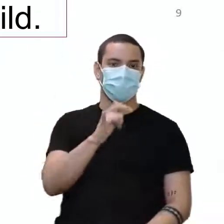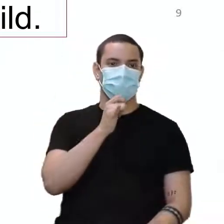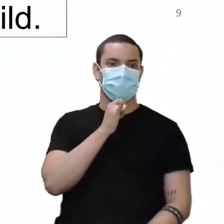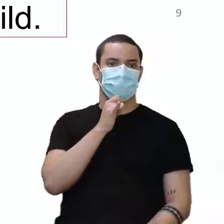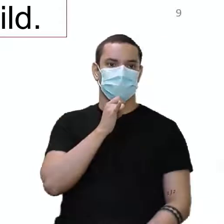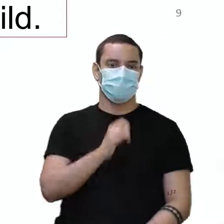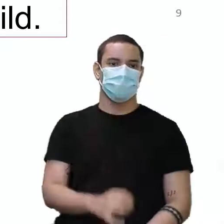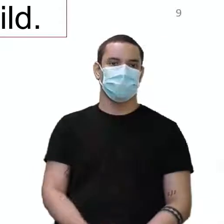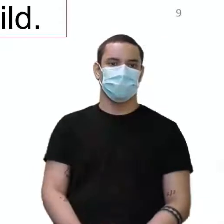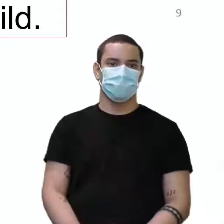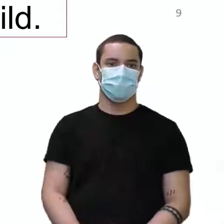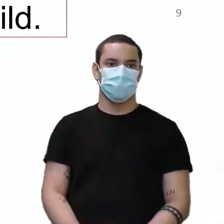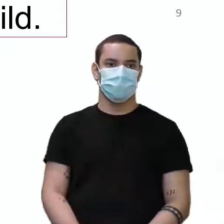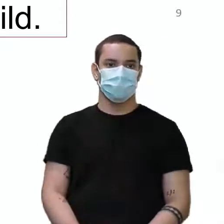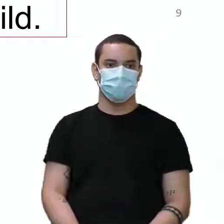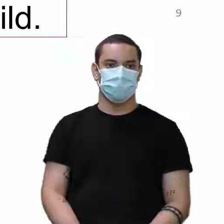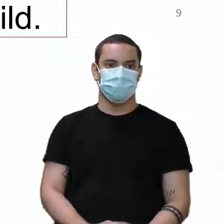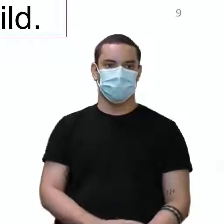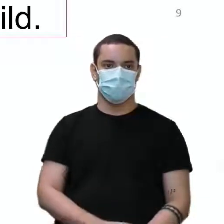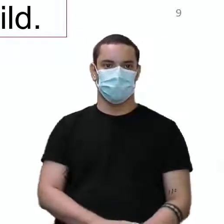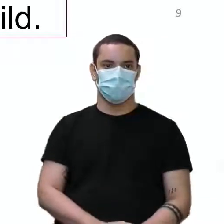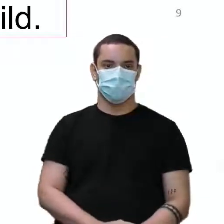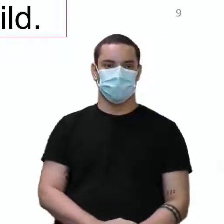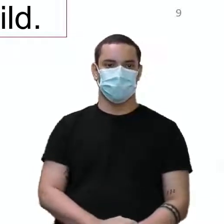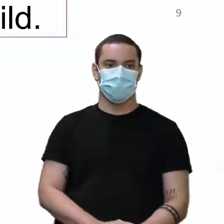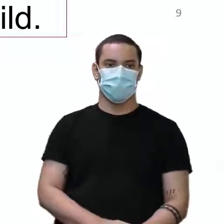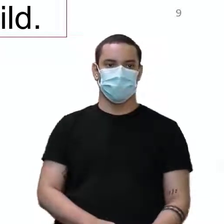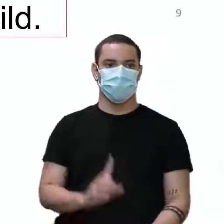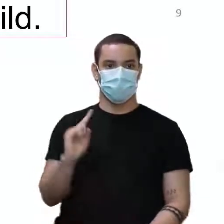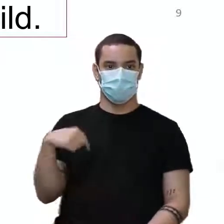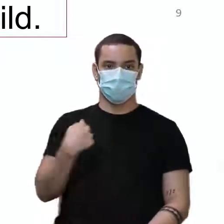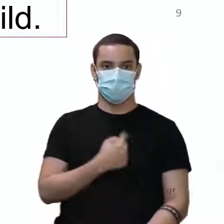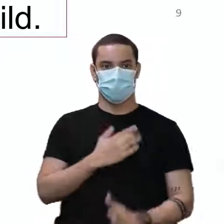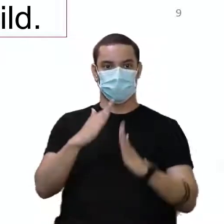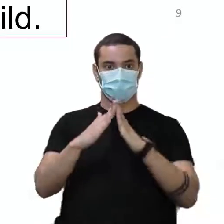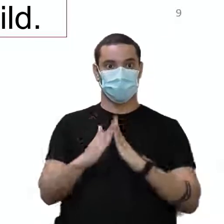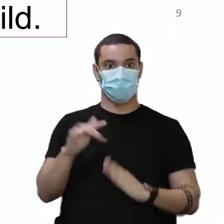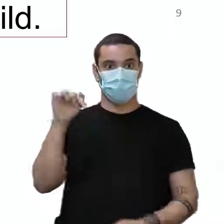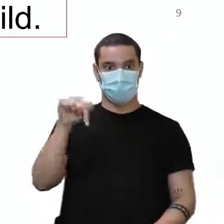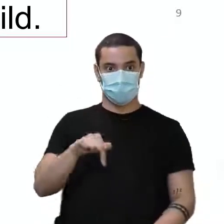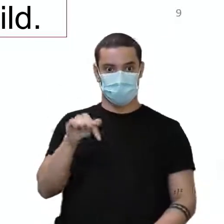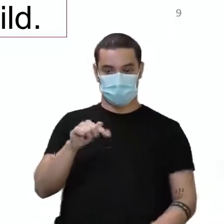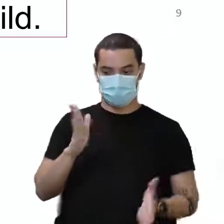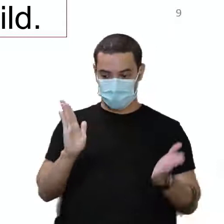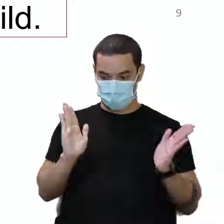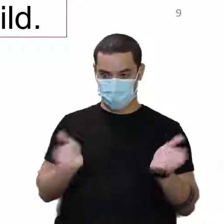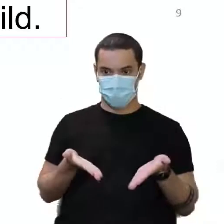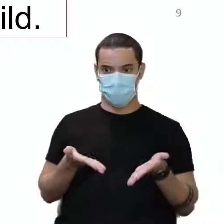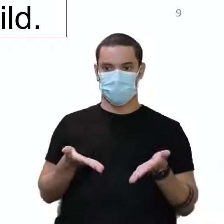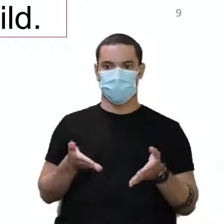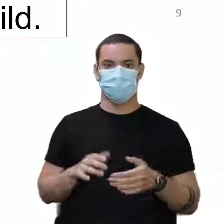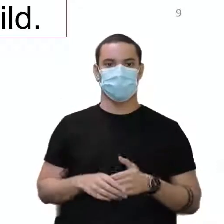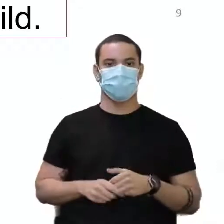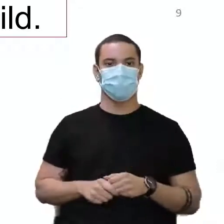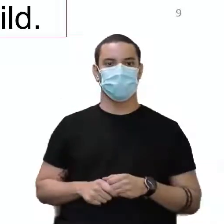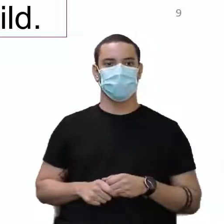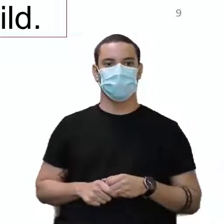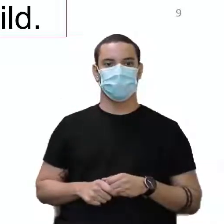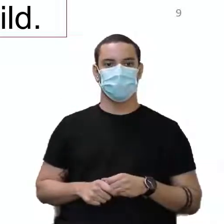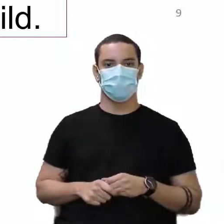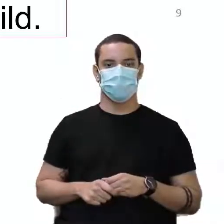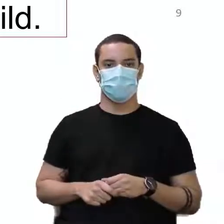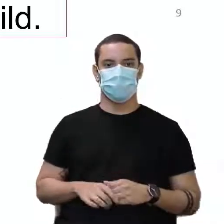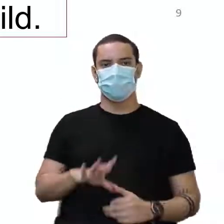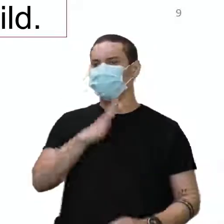We live here now. Nós moramos aqui agora, essa situação atual. Aí a